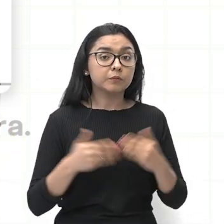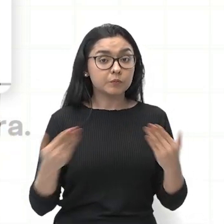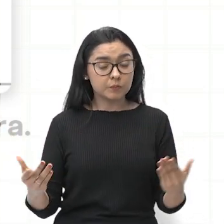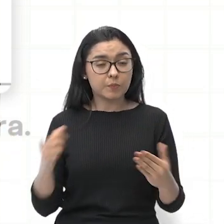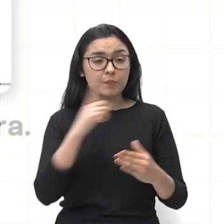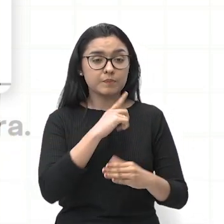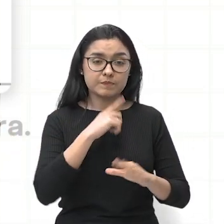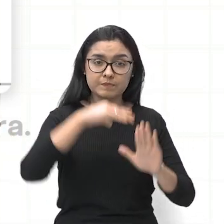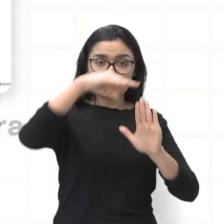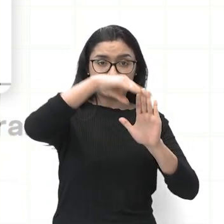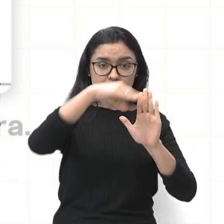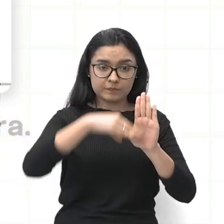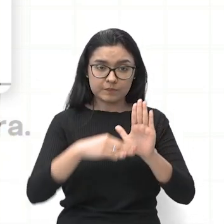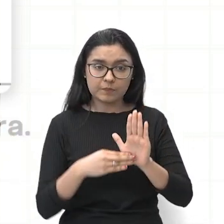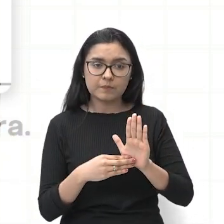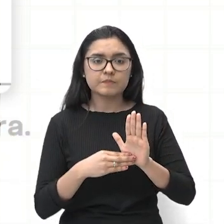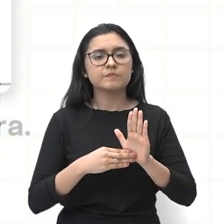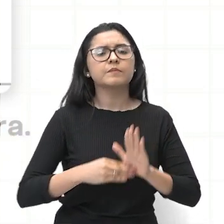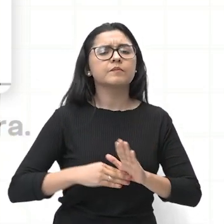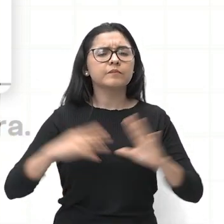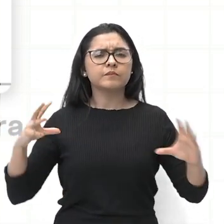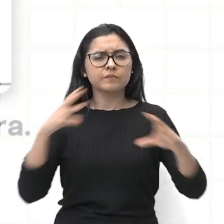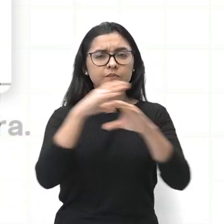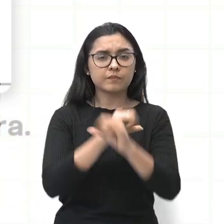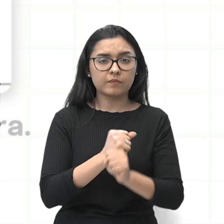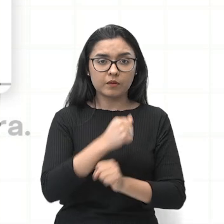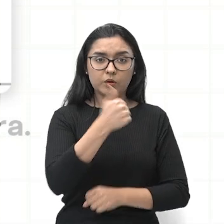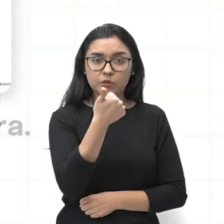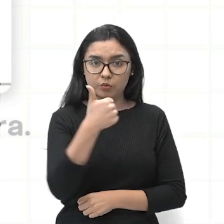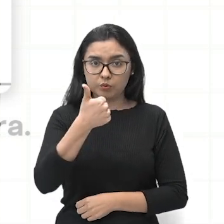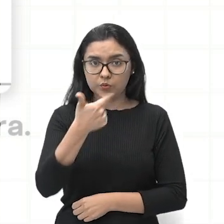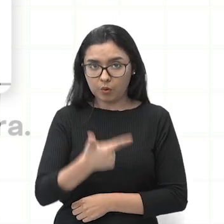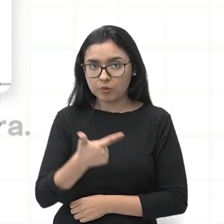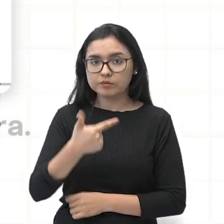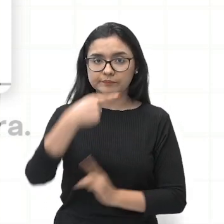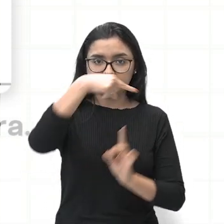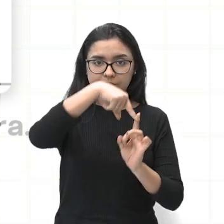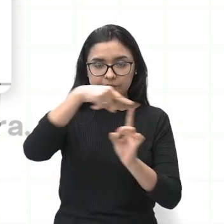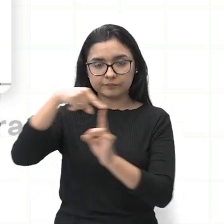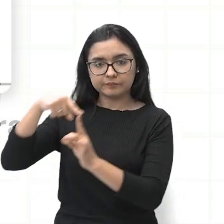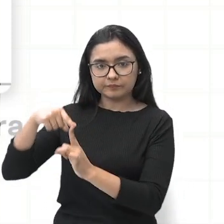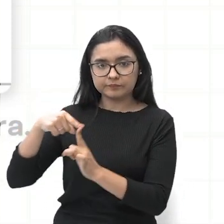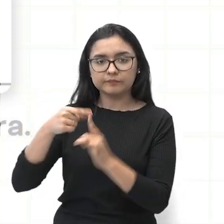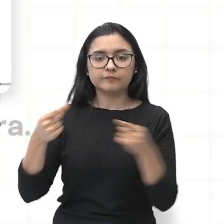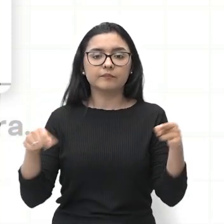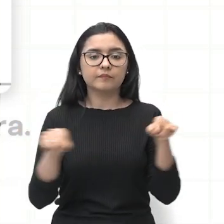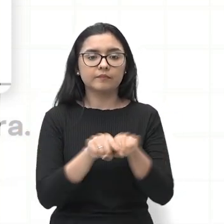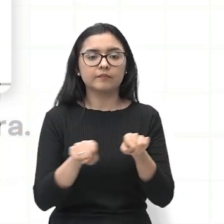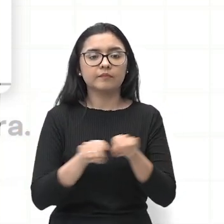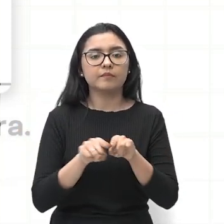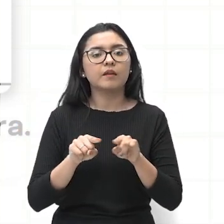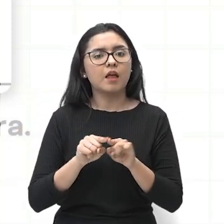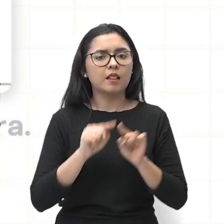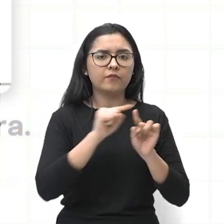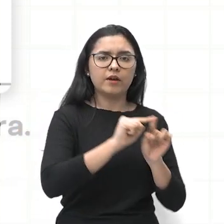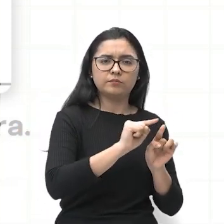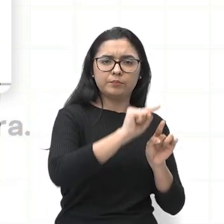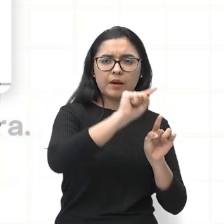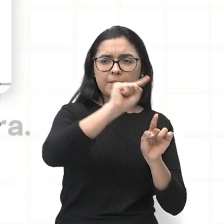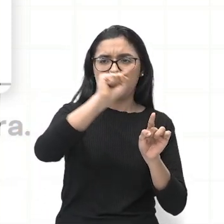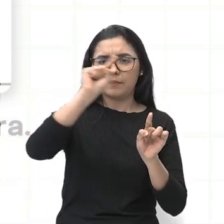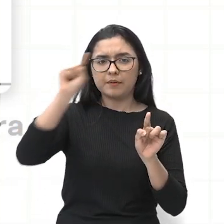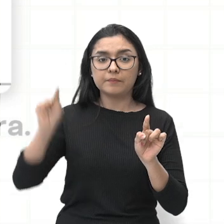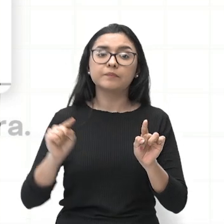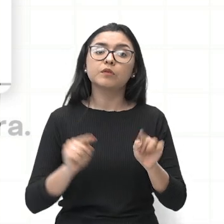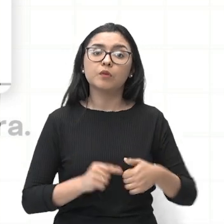organização, nós temos ao todo 12 níveis de organização. E a complexidade vai aumentar